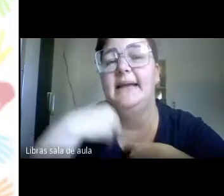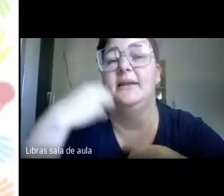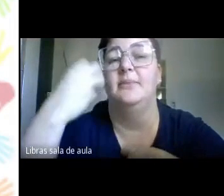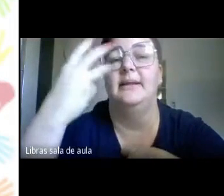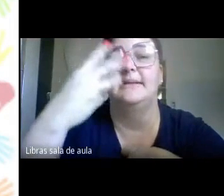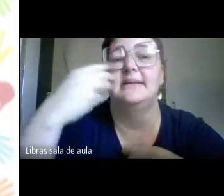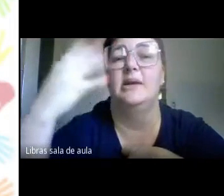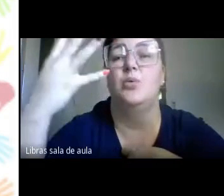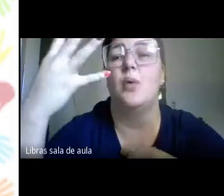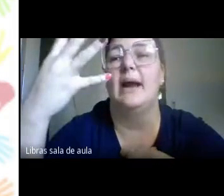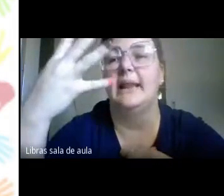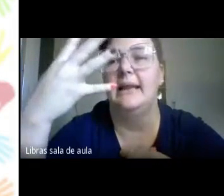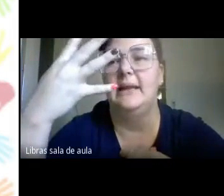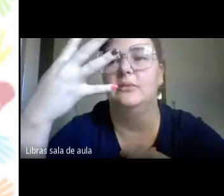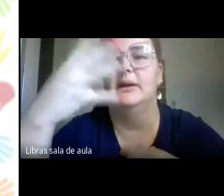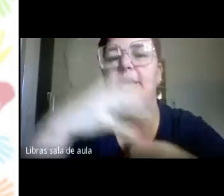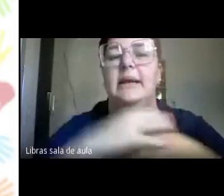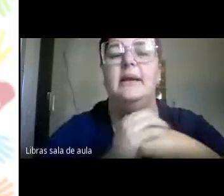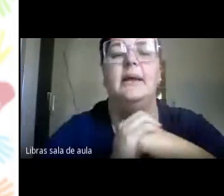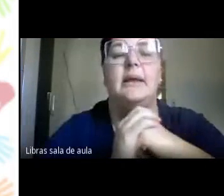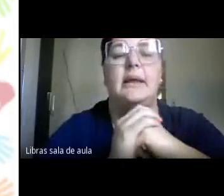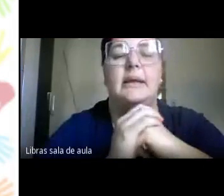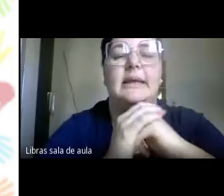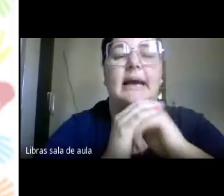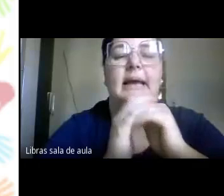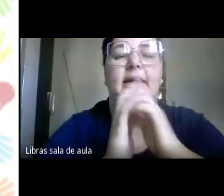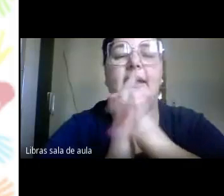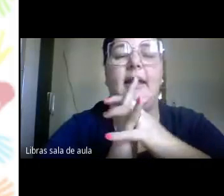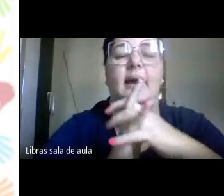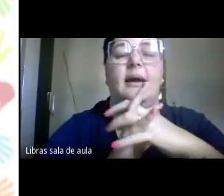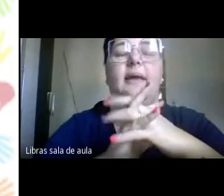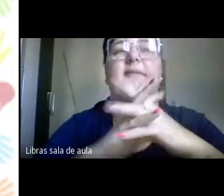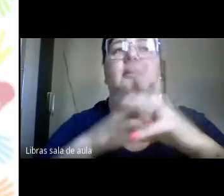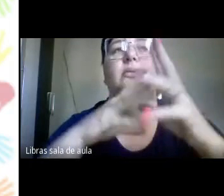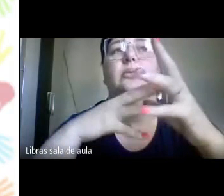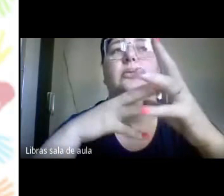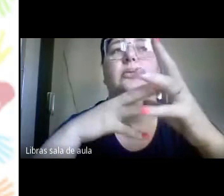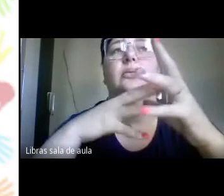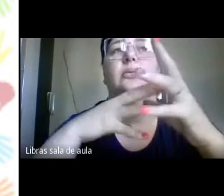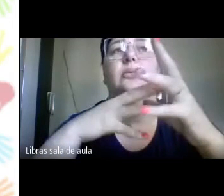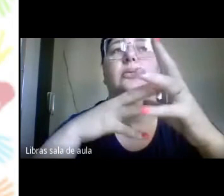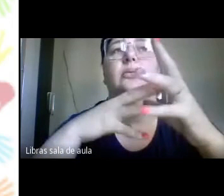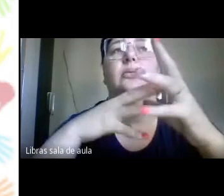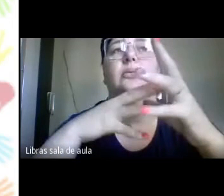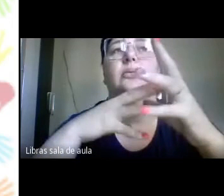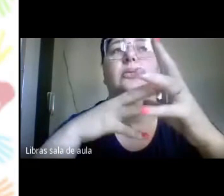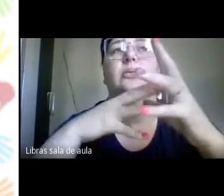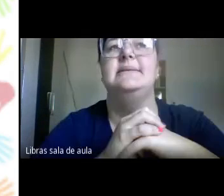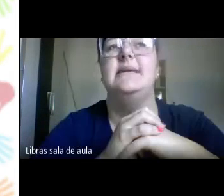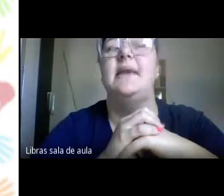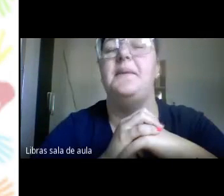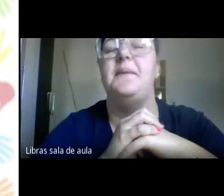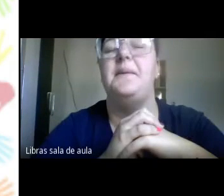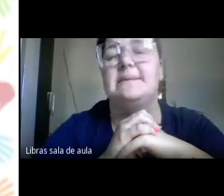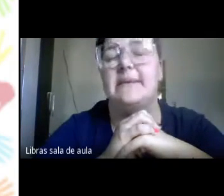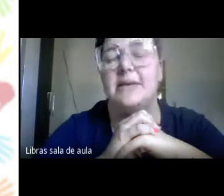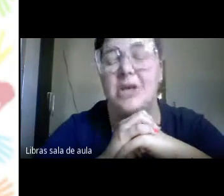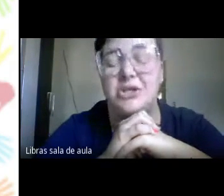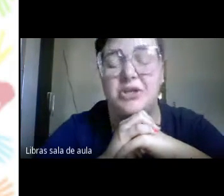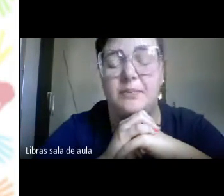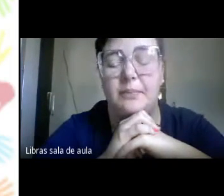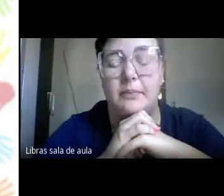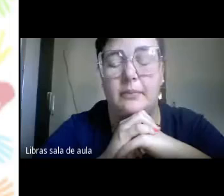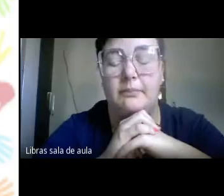alfabetizar ainda numa terceira ou quarta língua, né? E aí, são essas estratégias mais simples